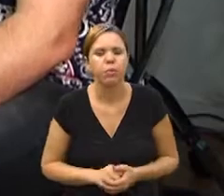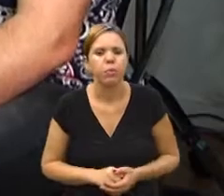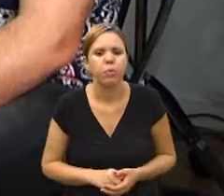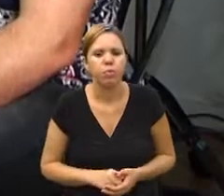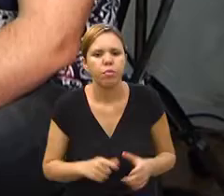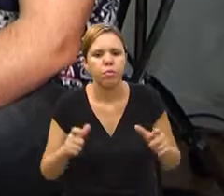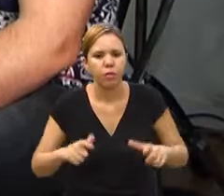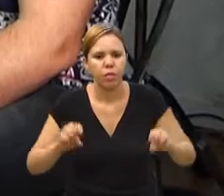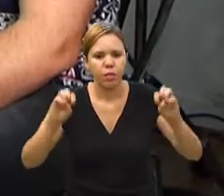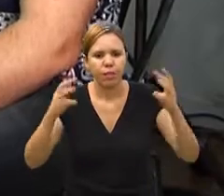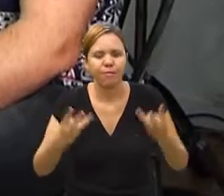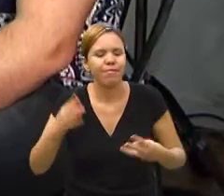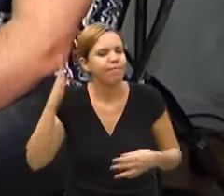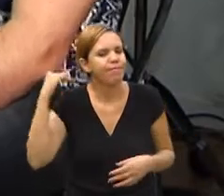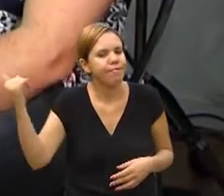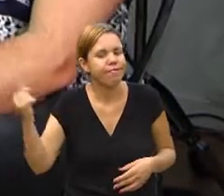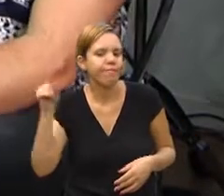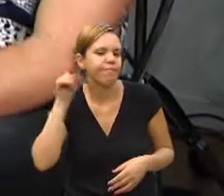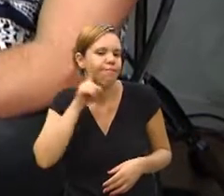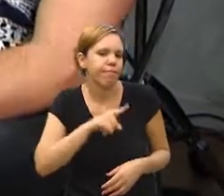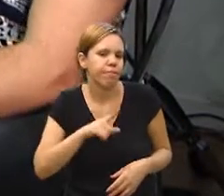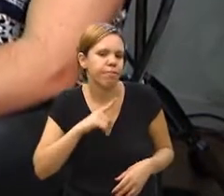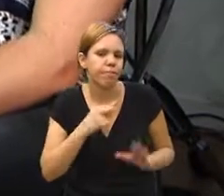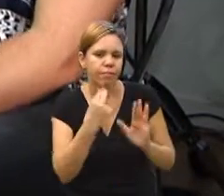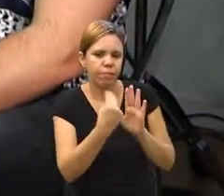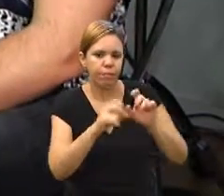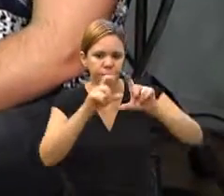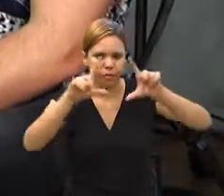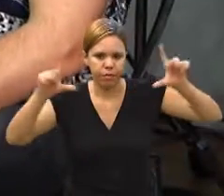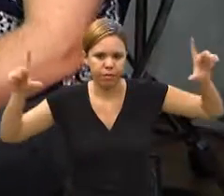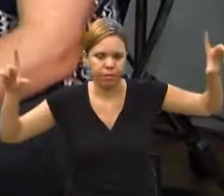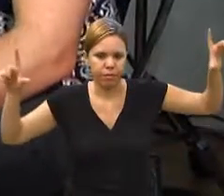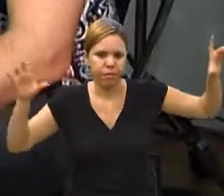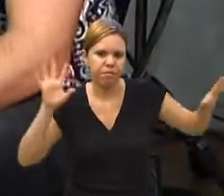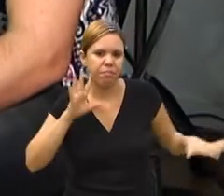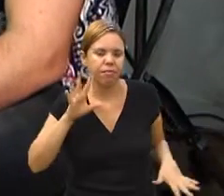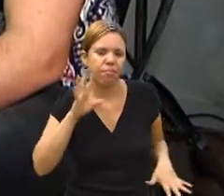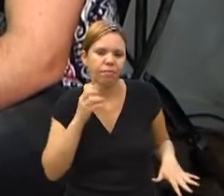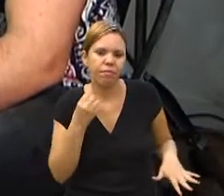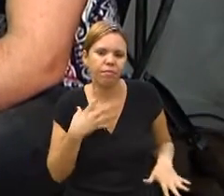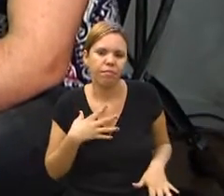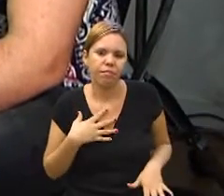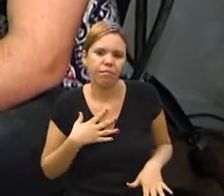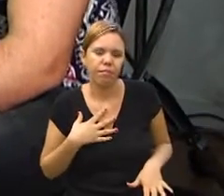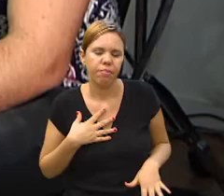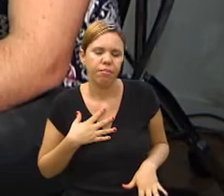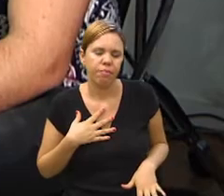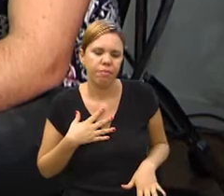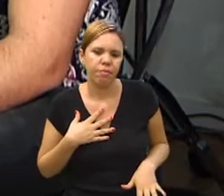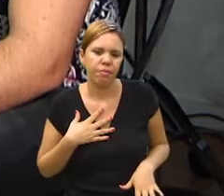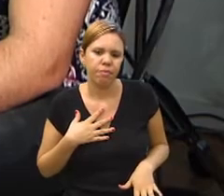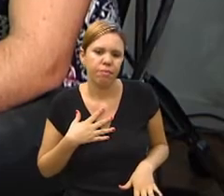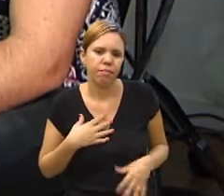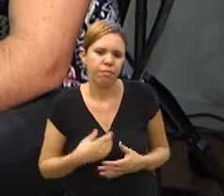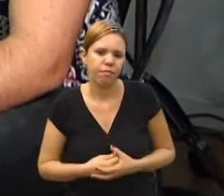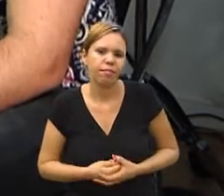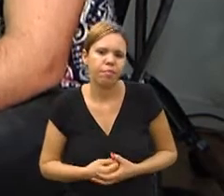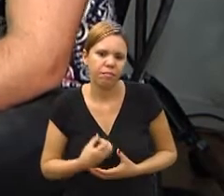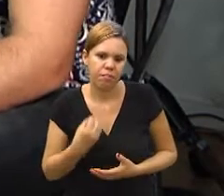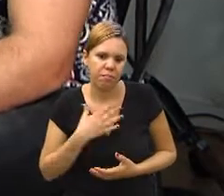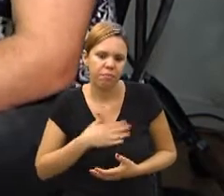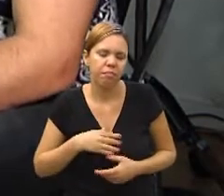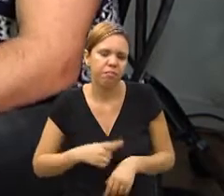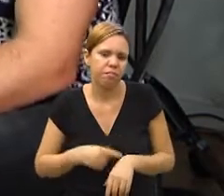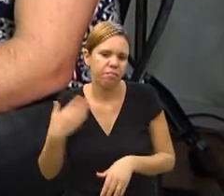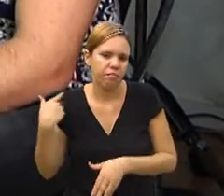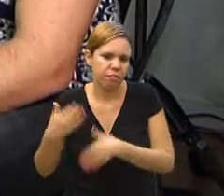uma casa de show famosa, então eu tive meu nome num placar grande ali na Hollywood Boulevard. Foram bons